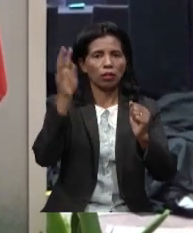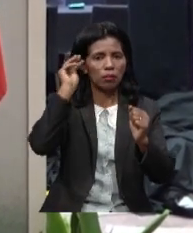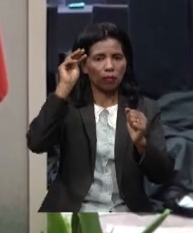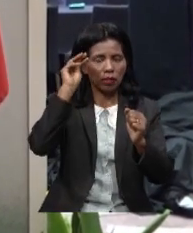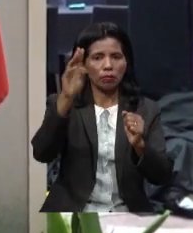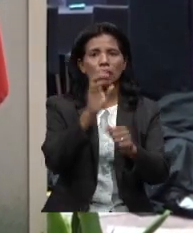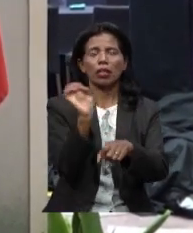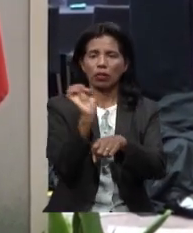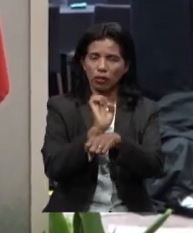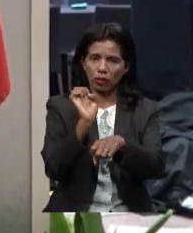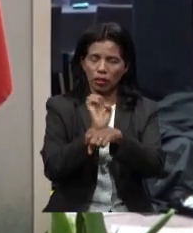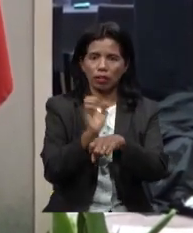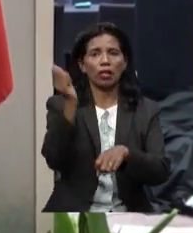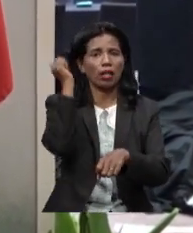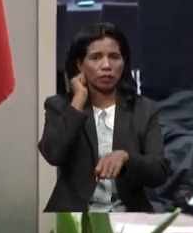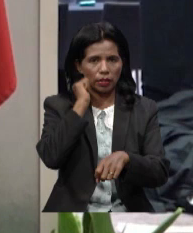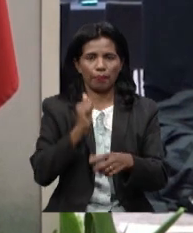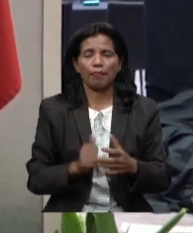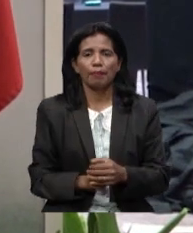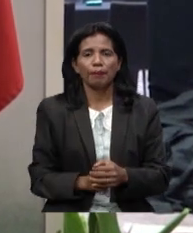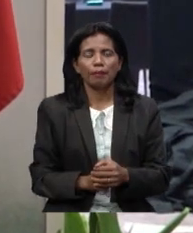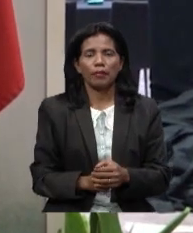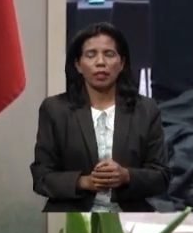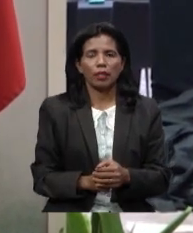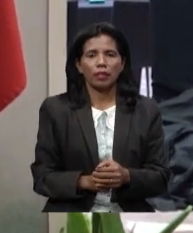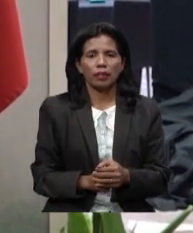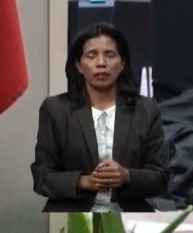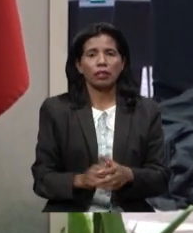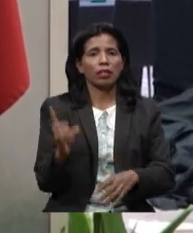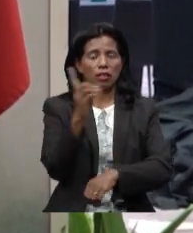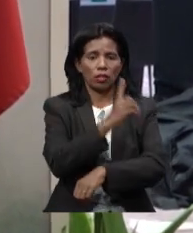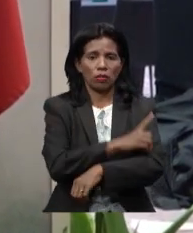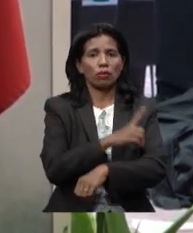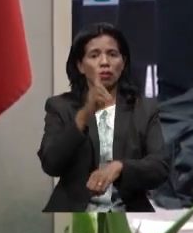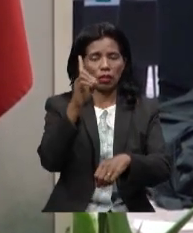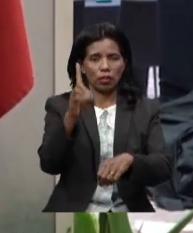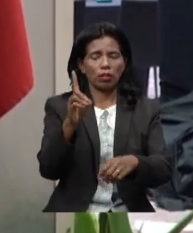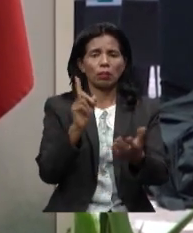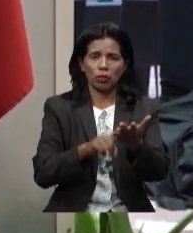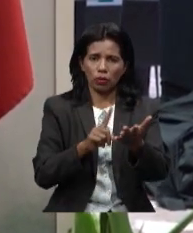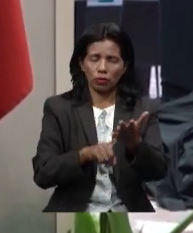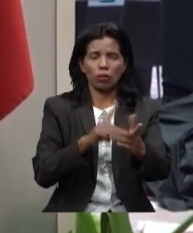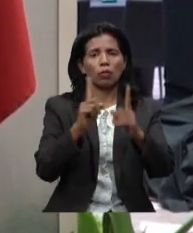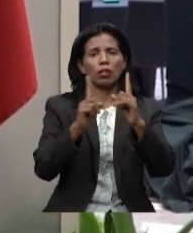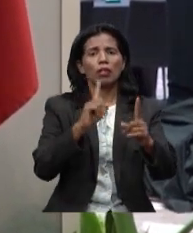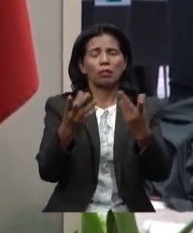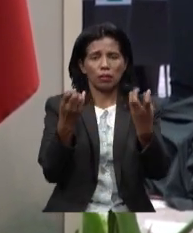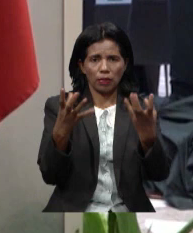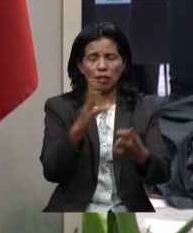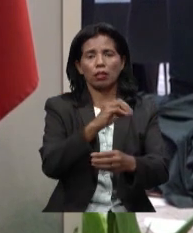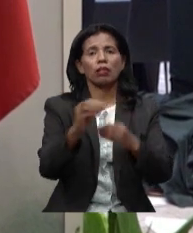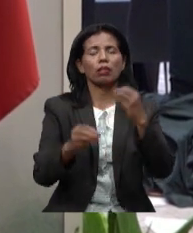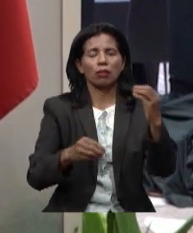ministros economia ASEAN. E durante Lorontoma discuti bot para assunto